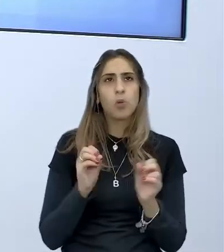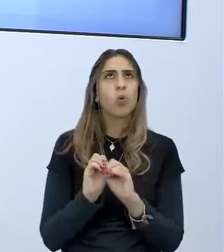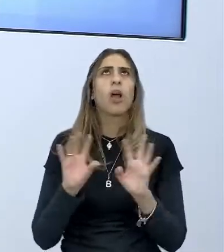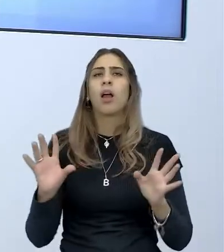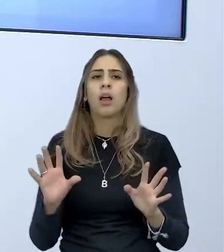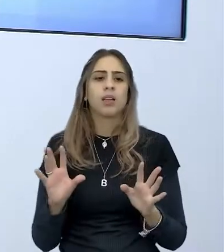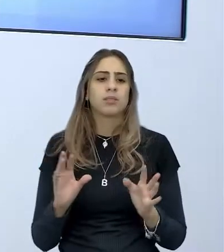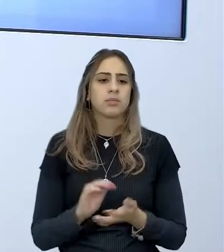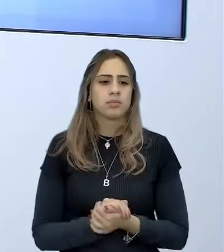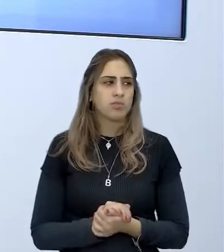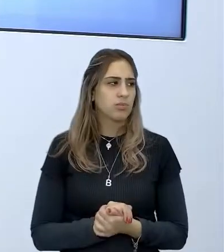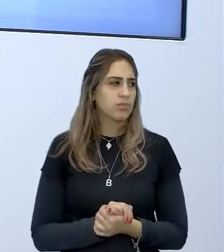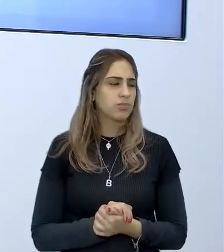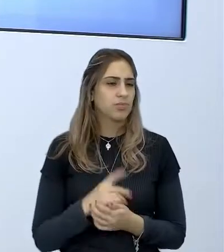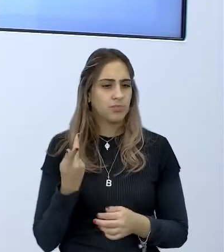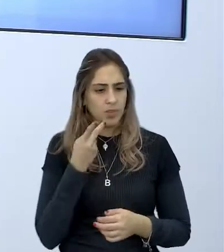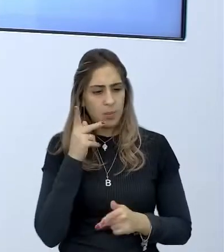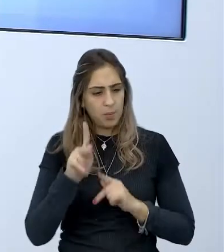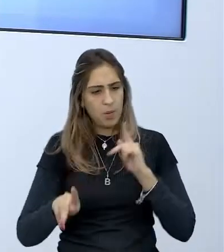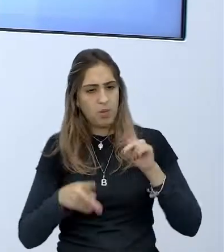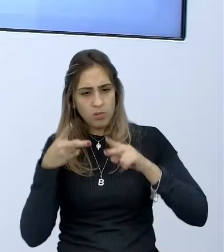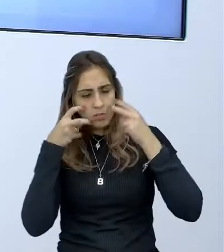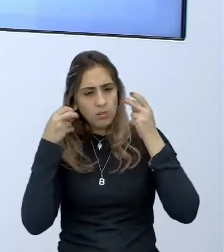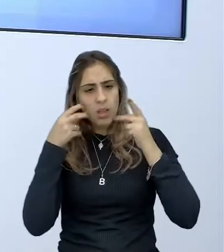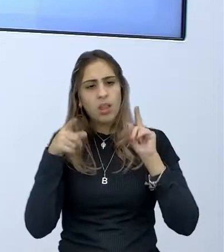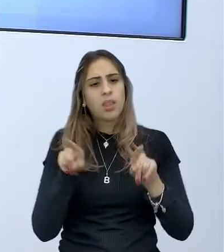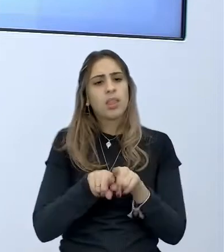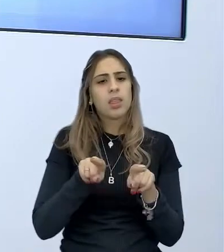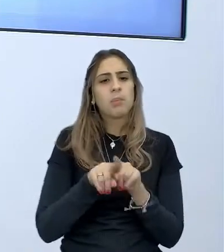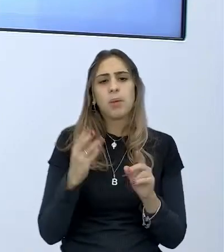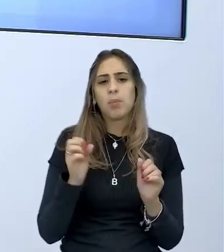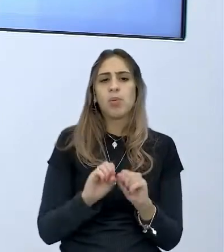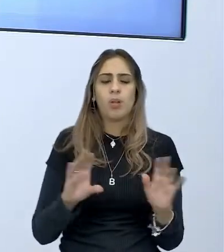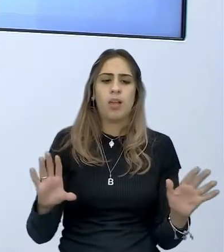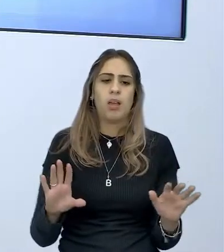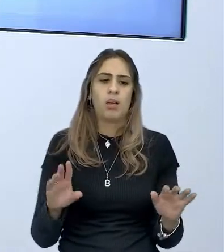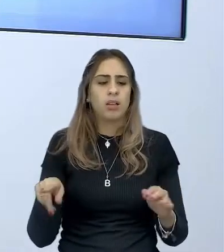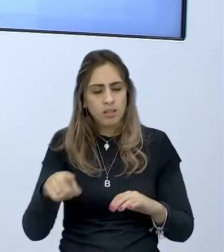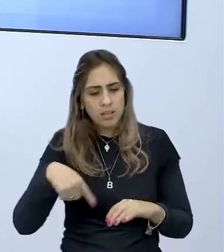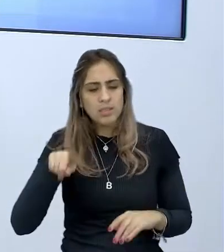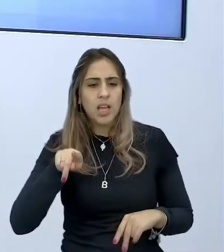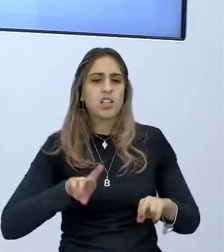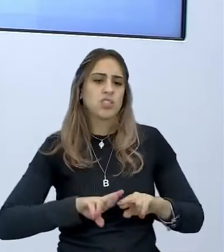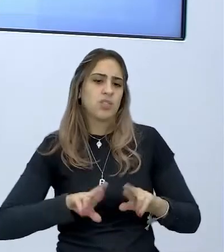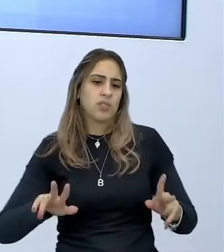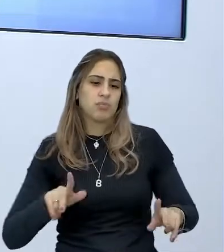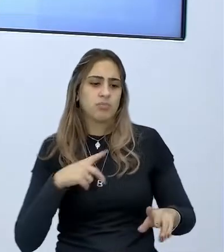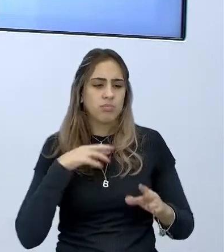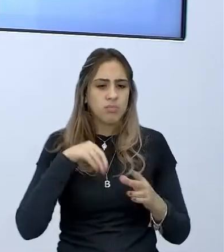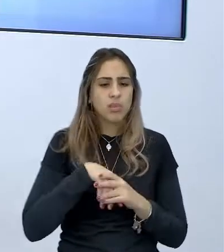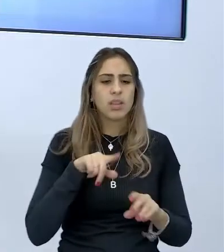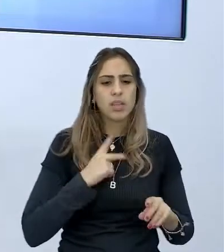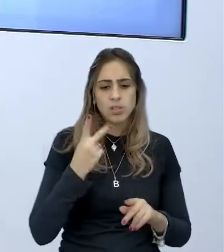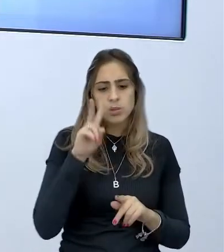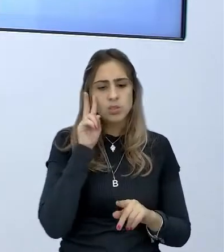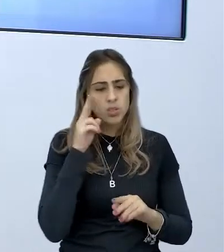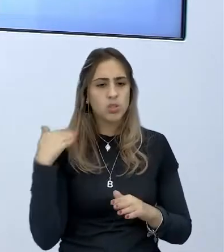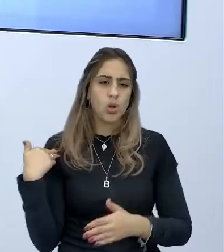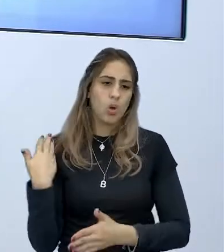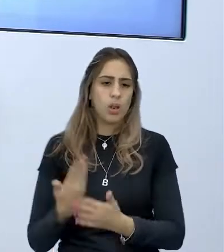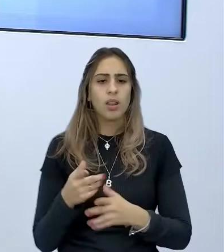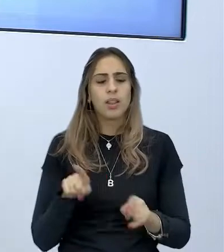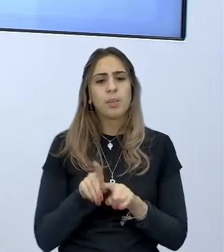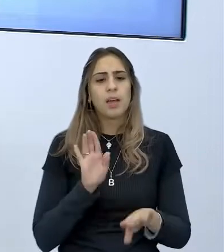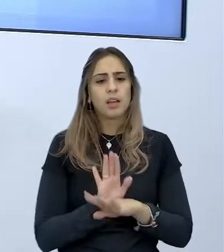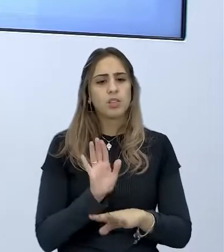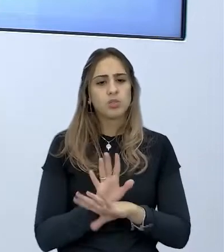claras. E quando a gente fala sobre povos indígenas, isso também é muito claro. Eles são diferentes entre si, têm suas histórias e eles